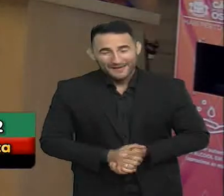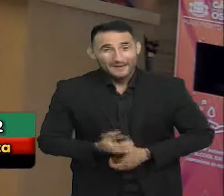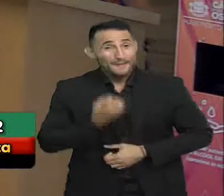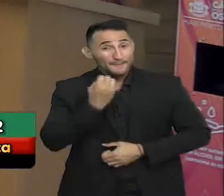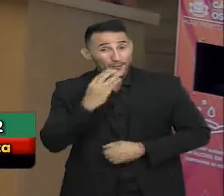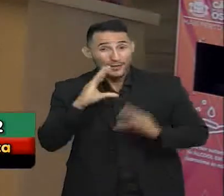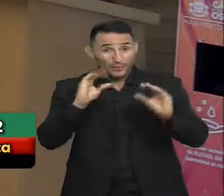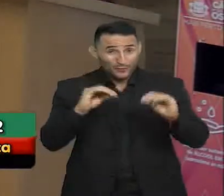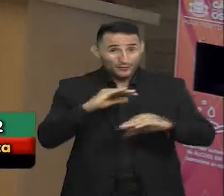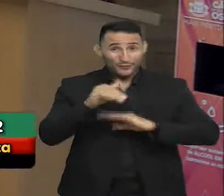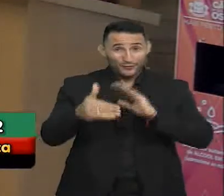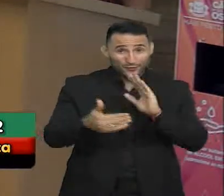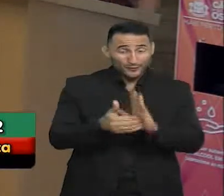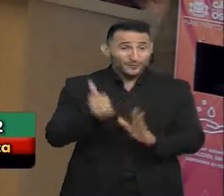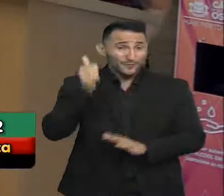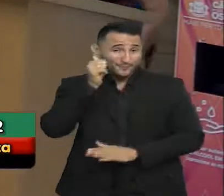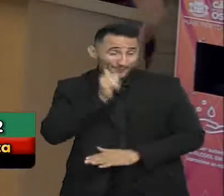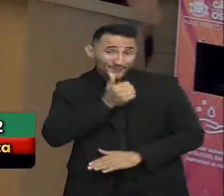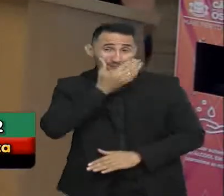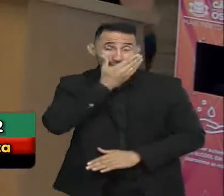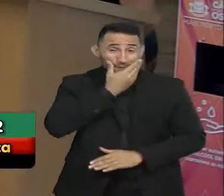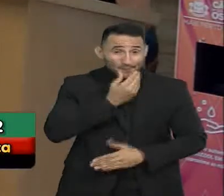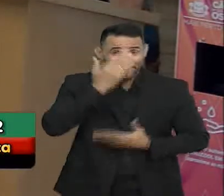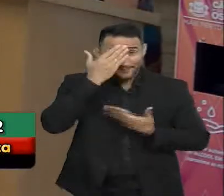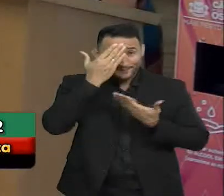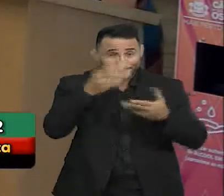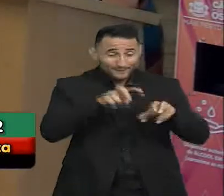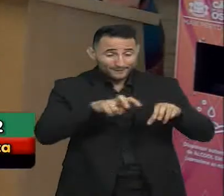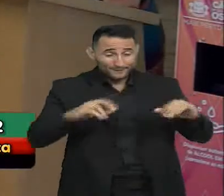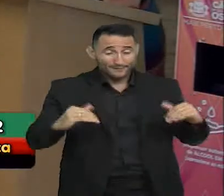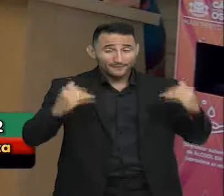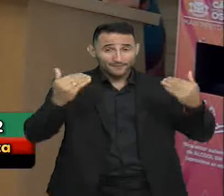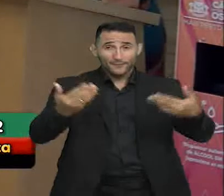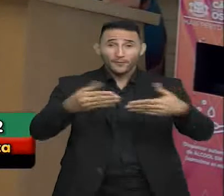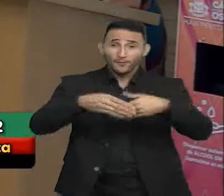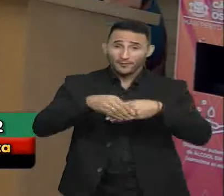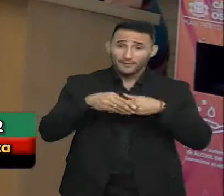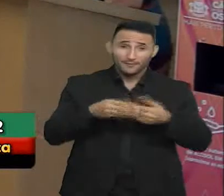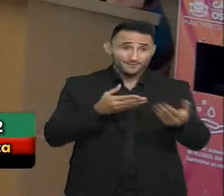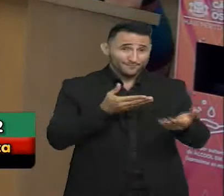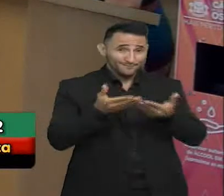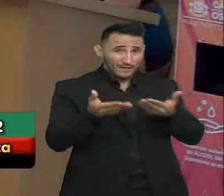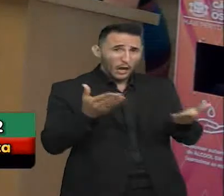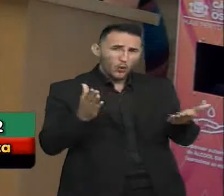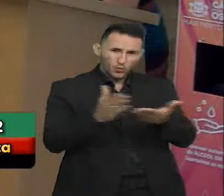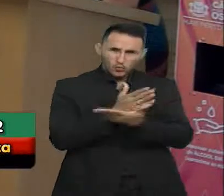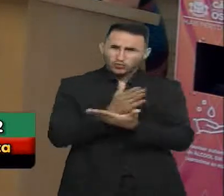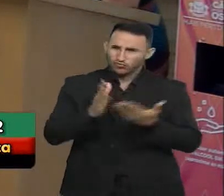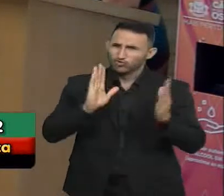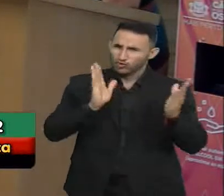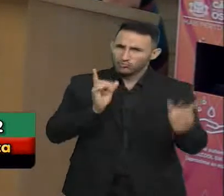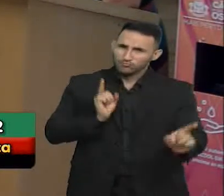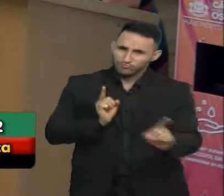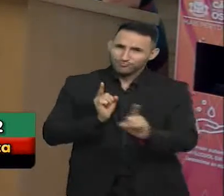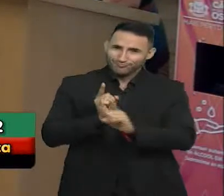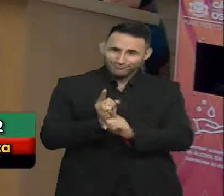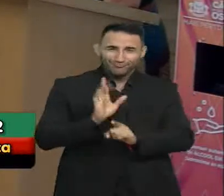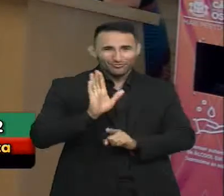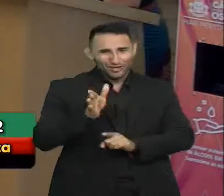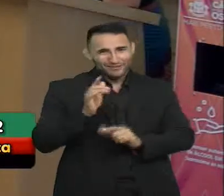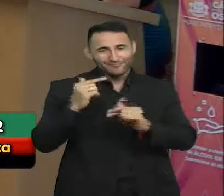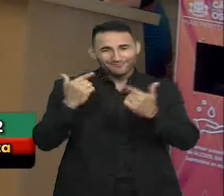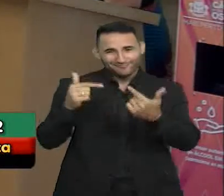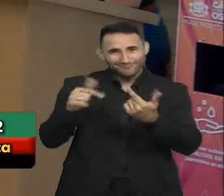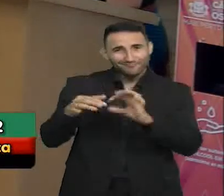a todas, todos. Muito obrigada à mesa. Cumprimentar todos, alguns com os quais já tive a oportunidade de